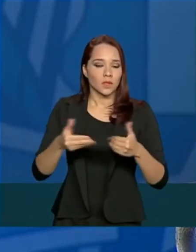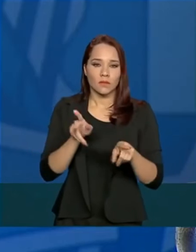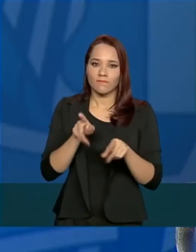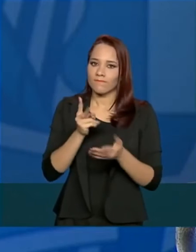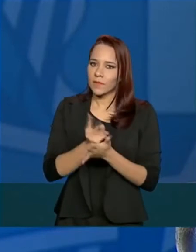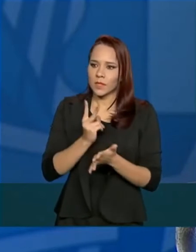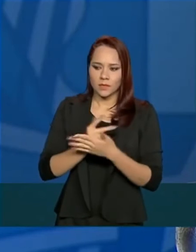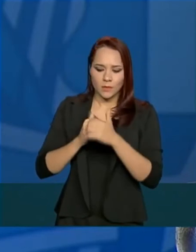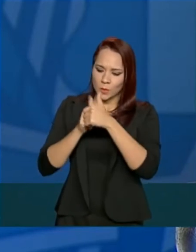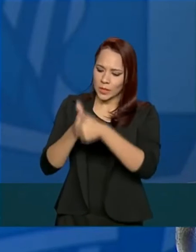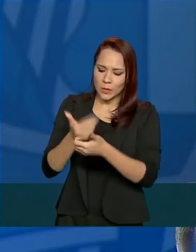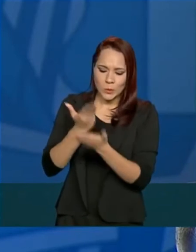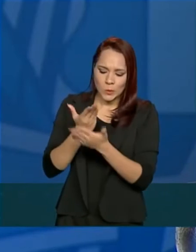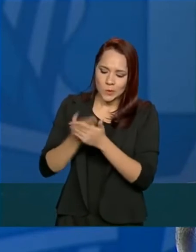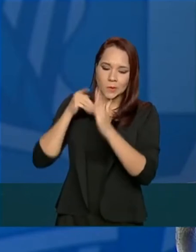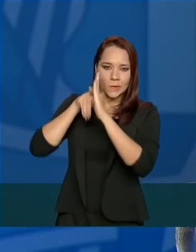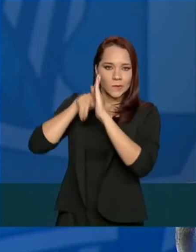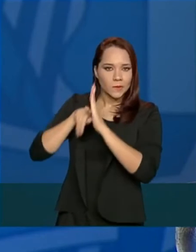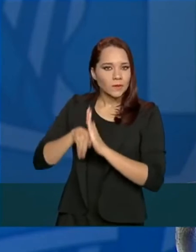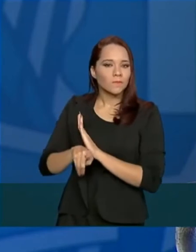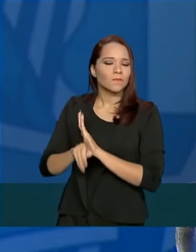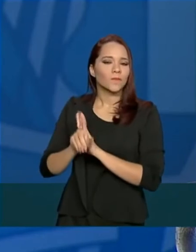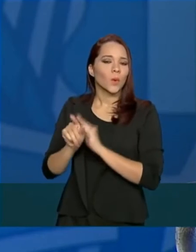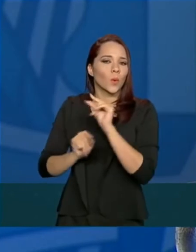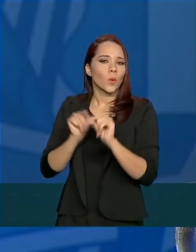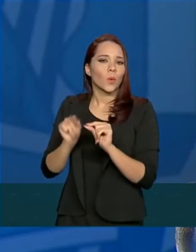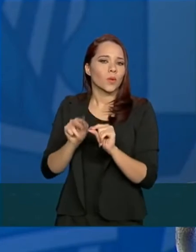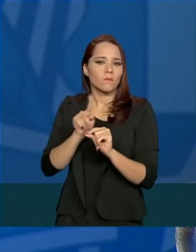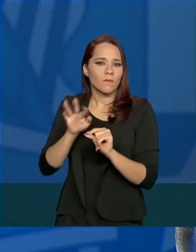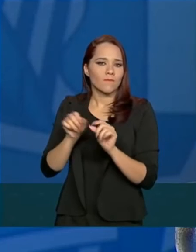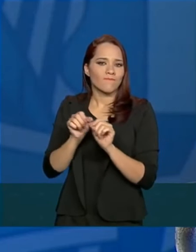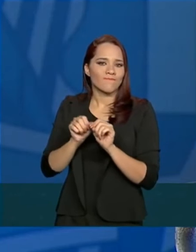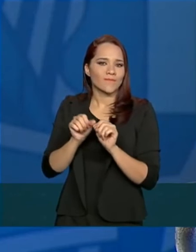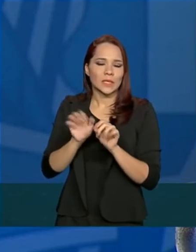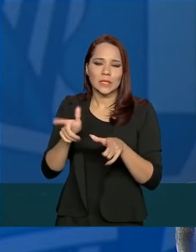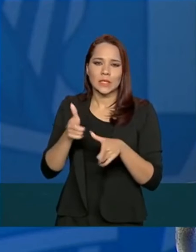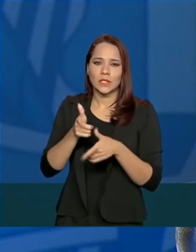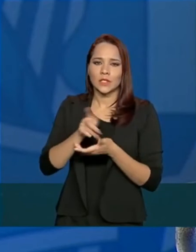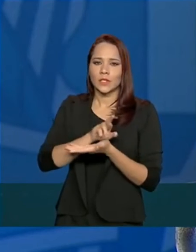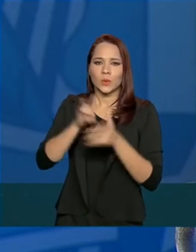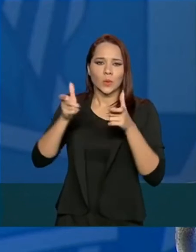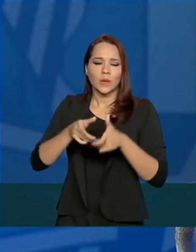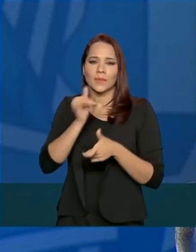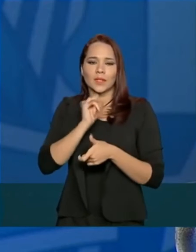estudando, acompanhando, pesquisando boas práticas de redes consagradas aqui, como o Sírio-Libanês, o